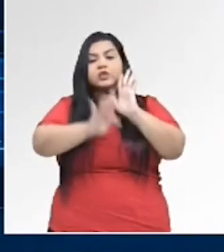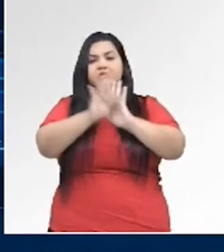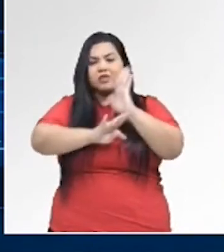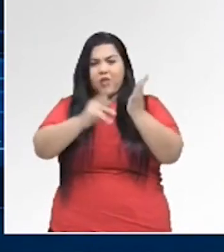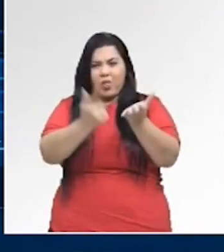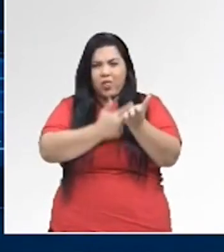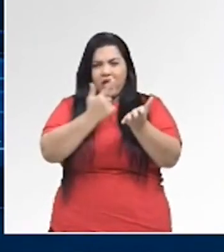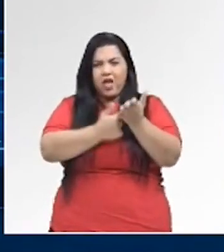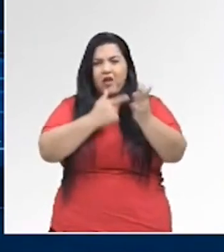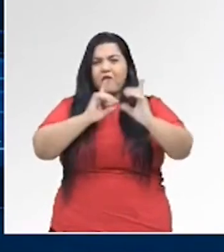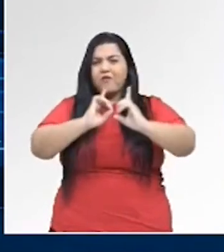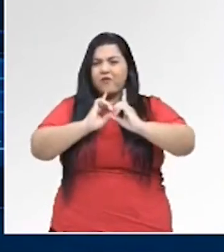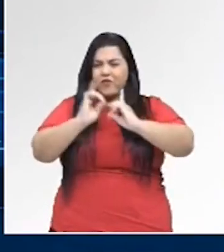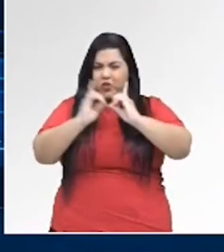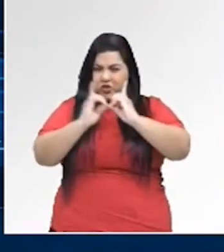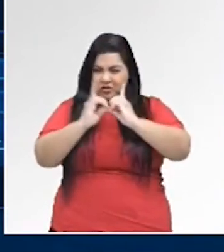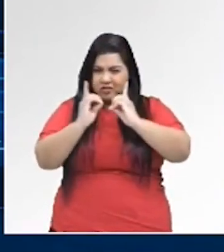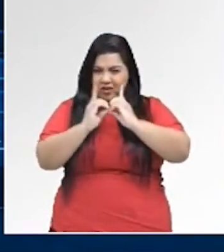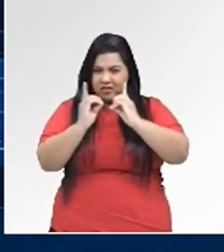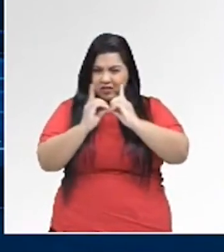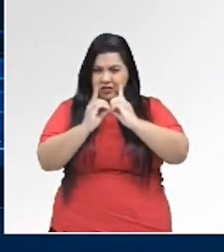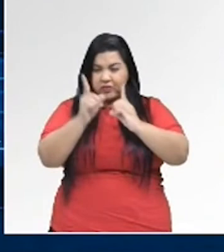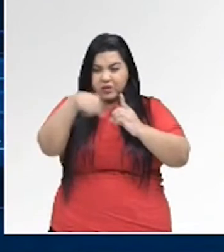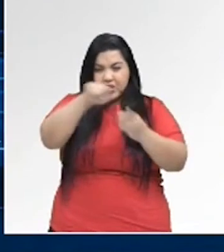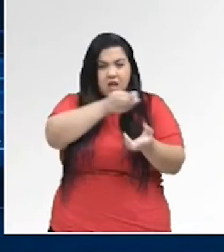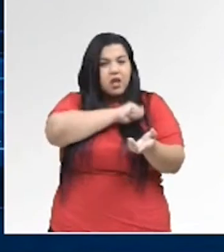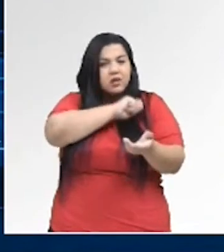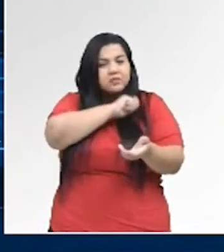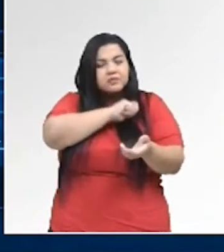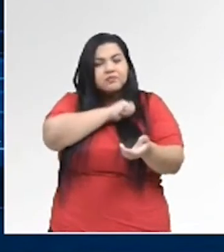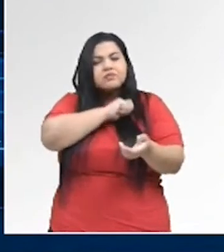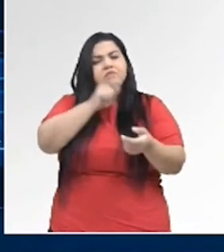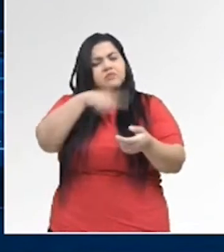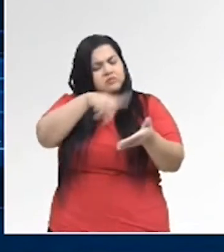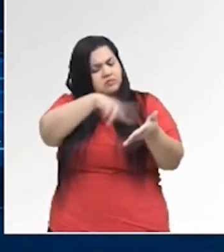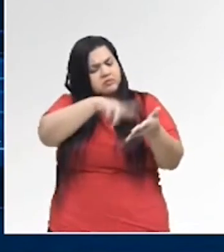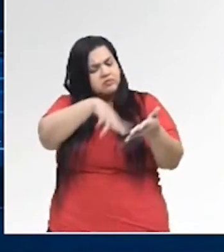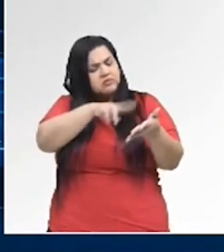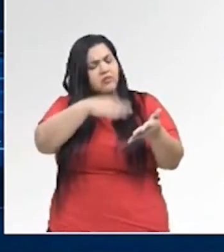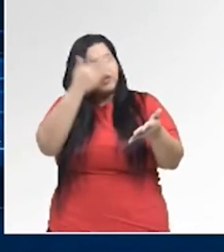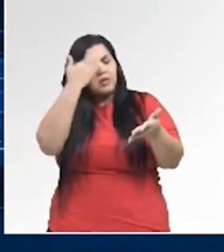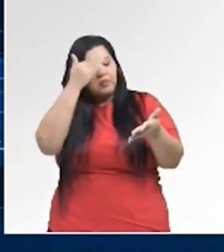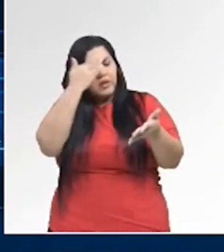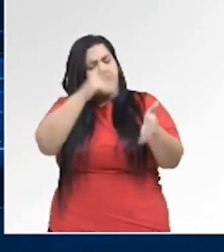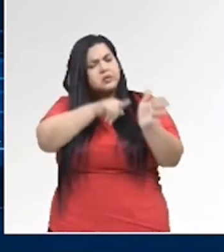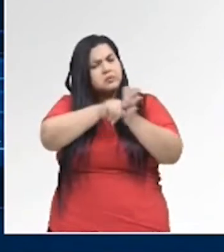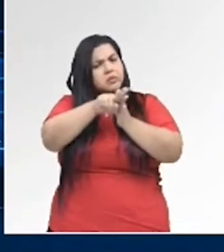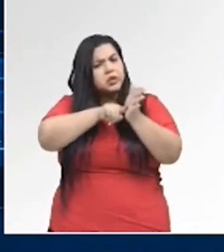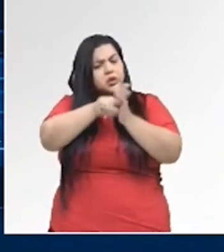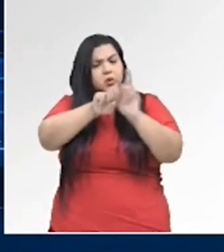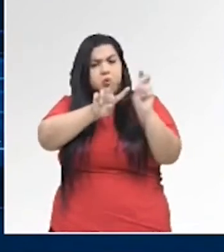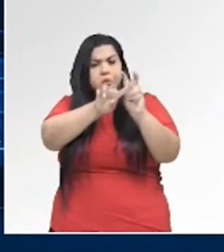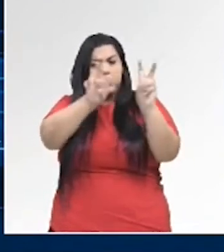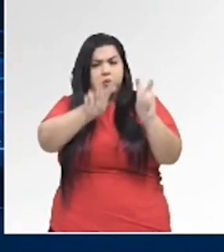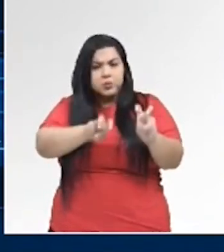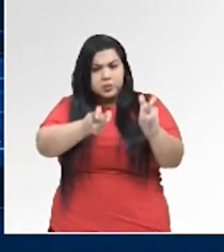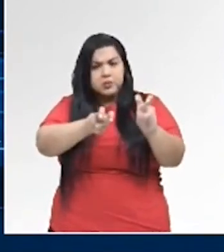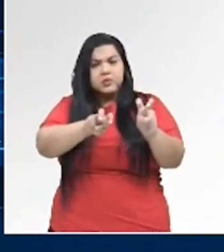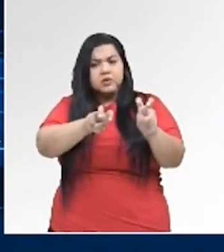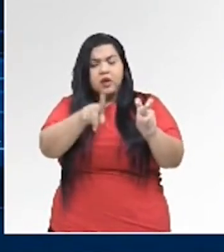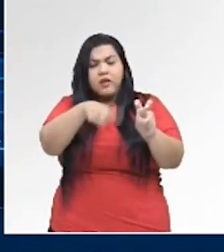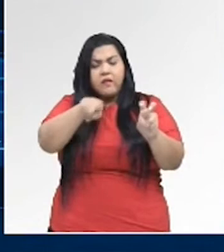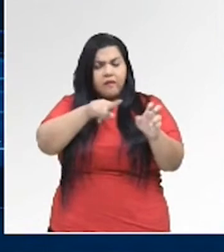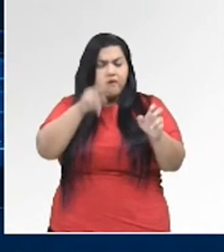livros didáticos de vocês, estudantes, né? Você lê, às vezes você precisa pesquisar um assunto, você